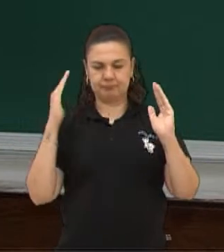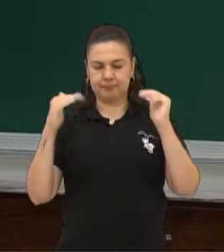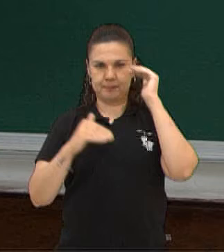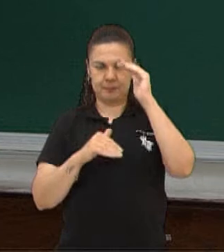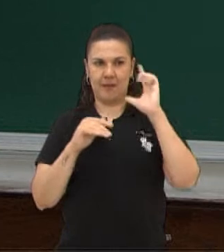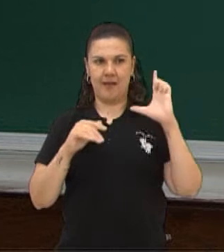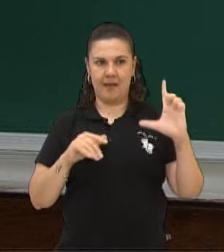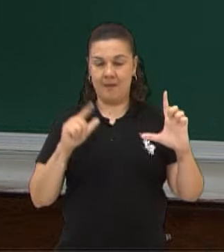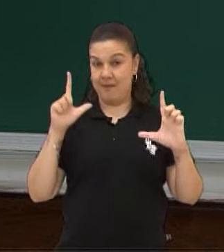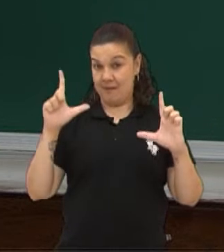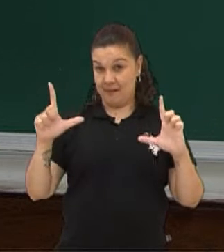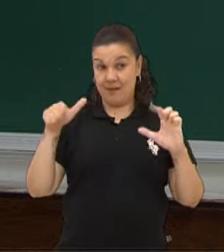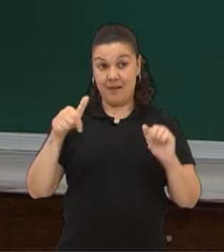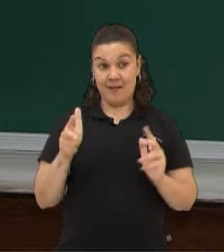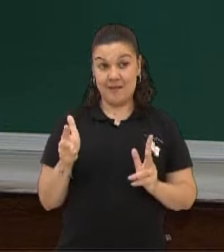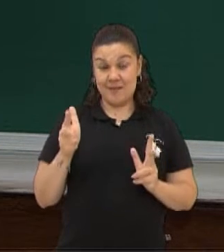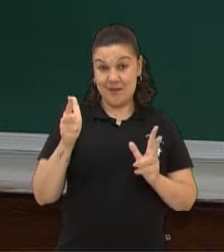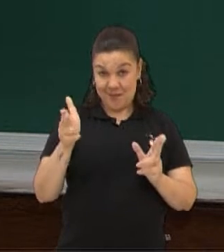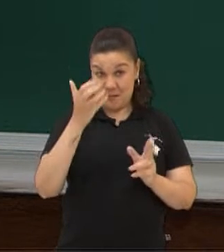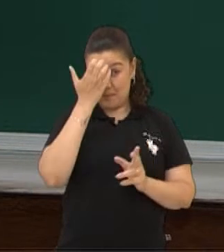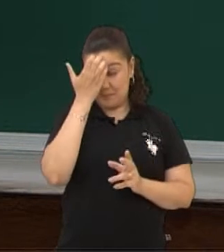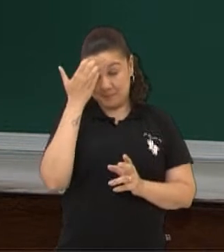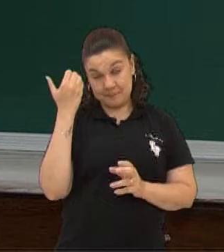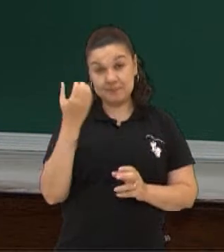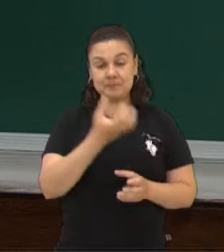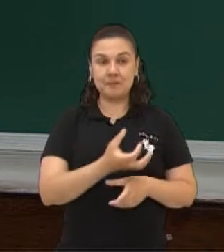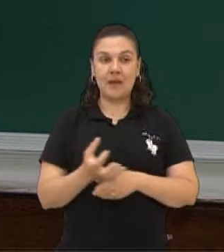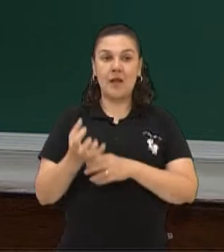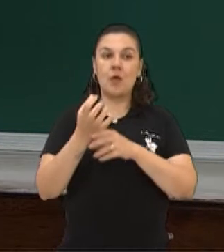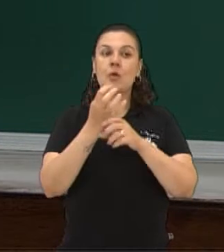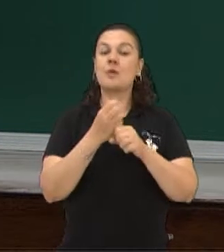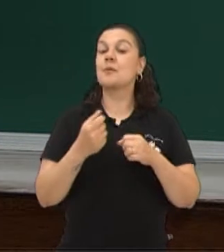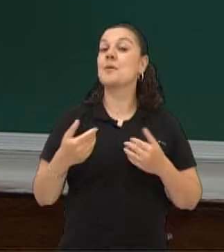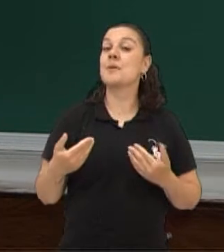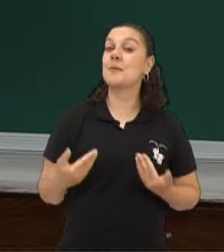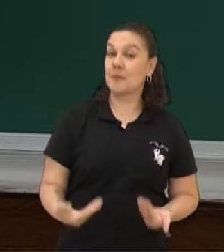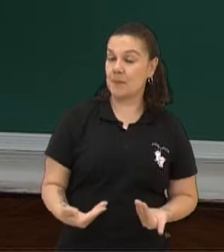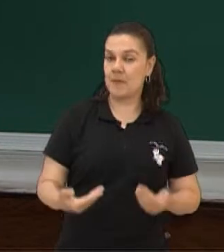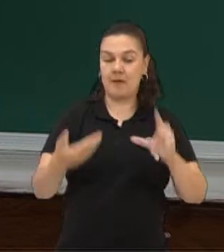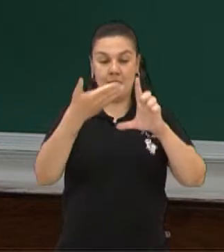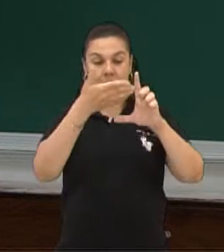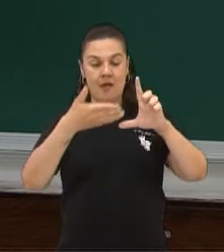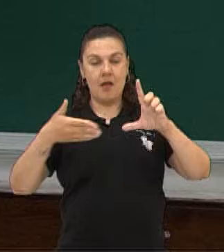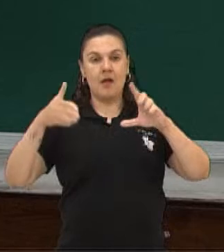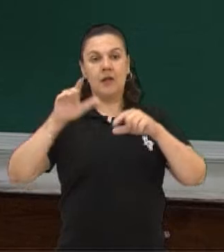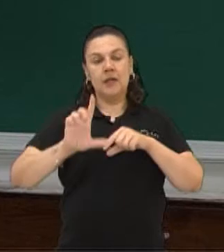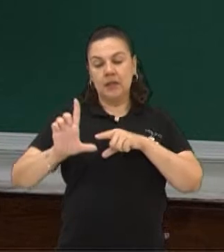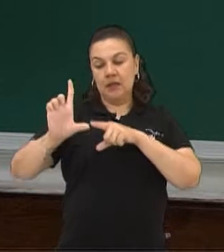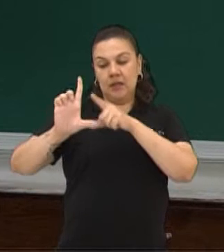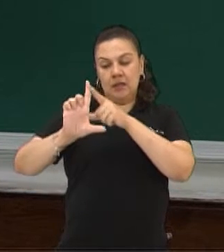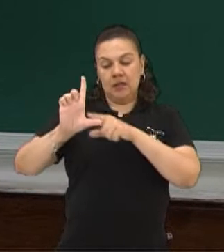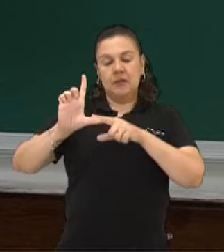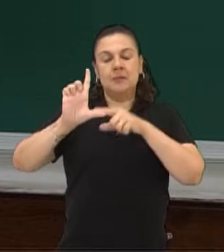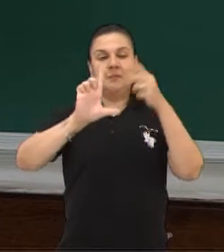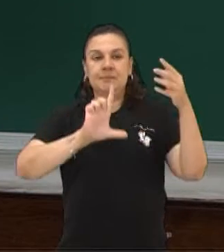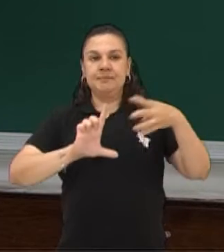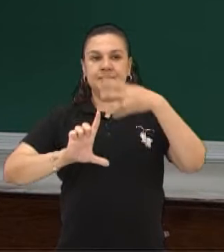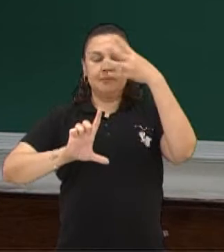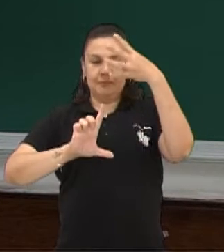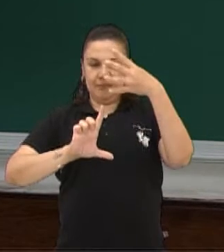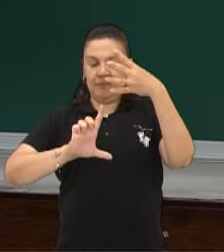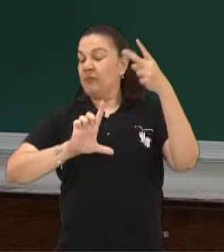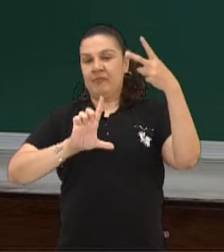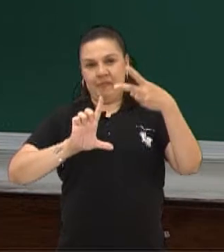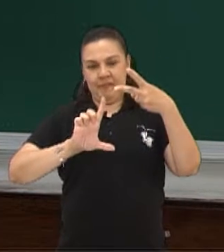têm a mesma medida. E para eu calcular a área do quadrado, a gente tem que pegar o lado e elevar ao